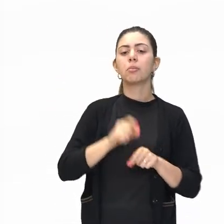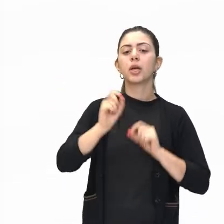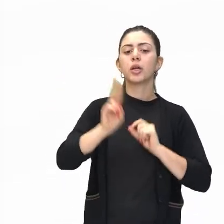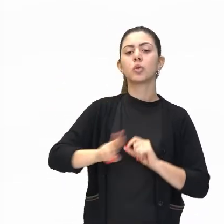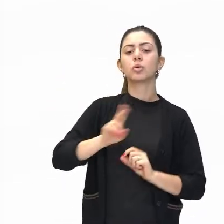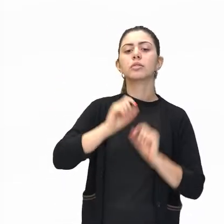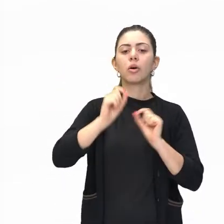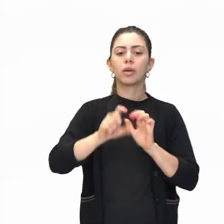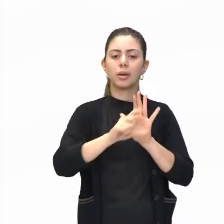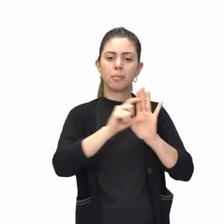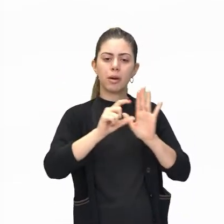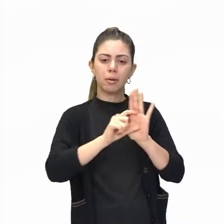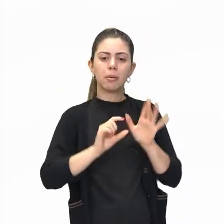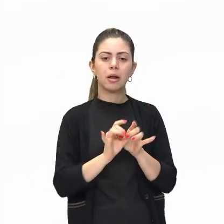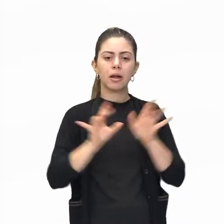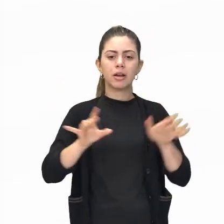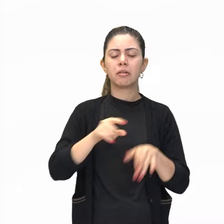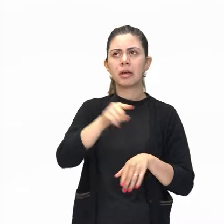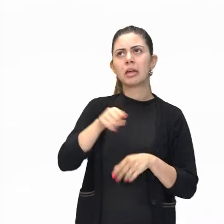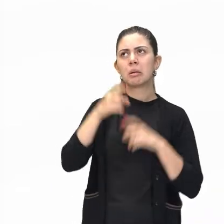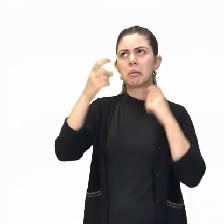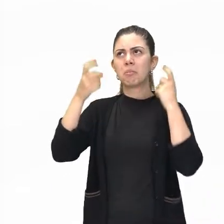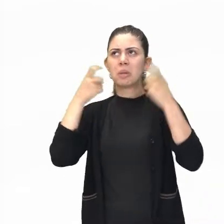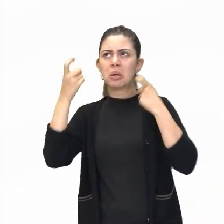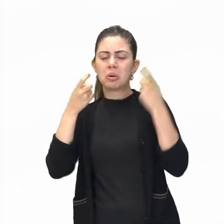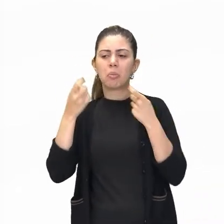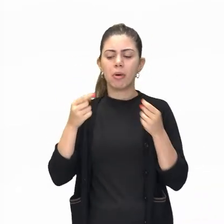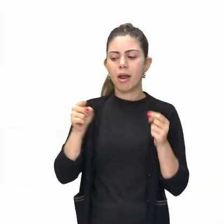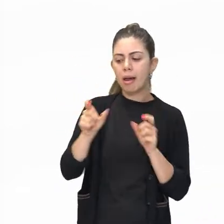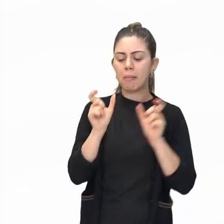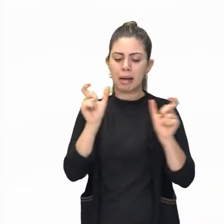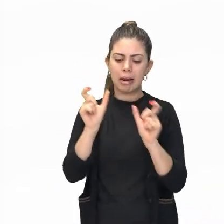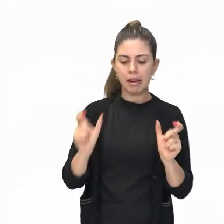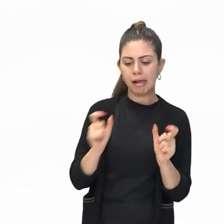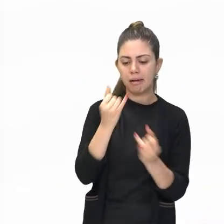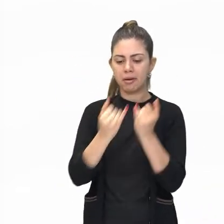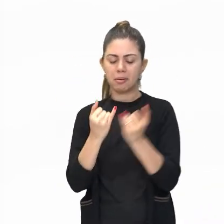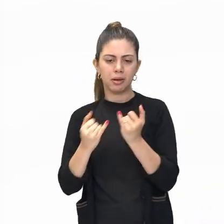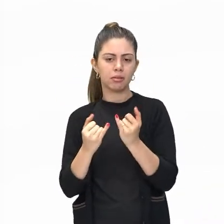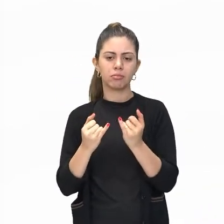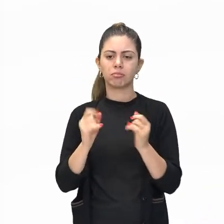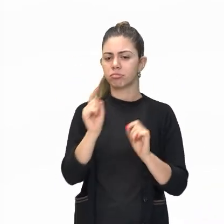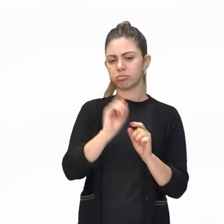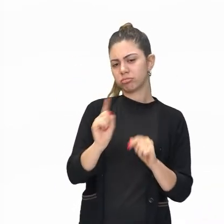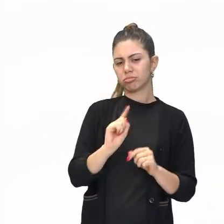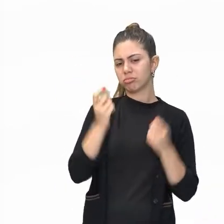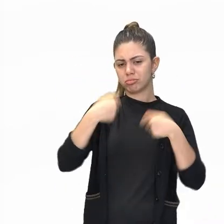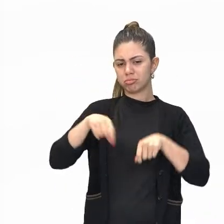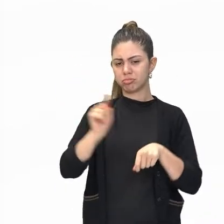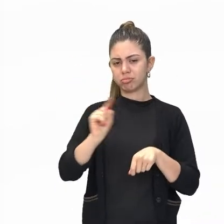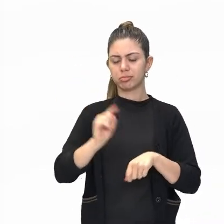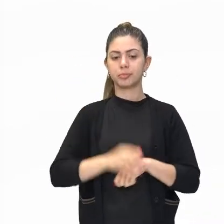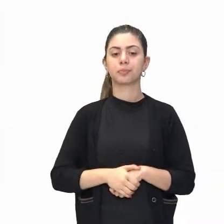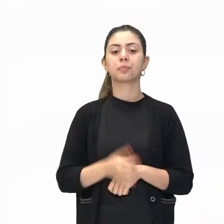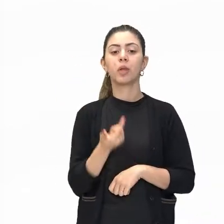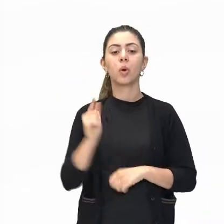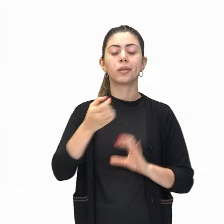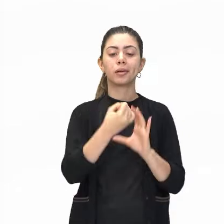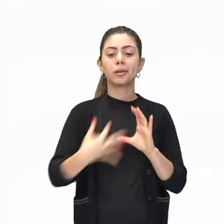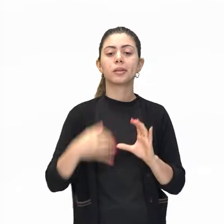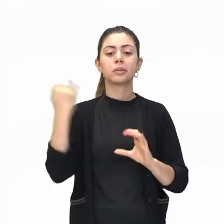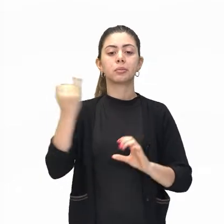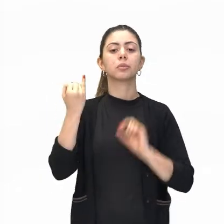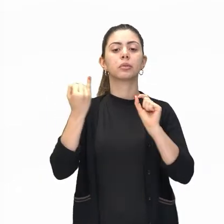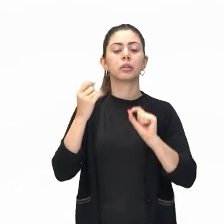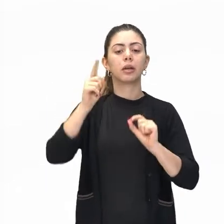versos brancos, que aí eles não vão se preocupar nem com a medida, né? E muito menos com rimas. Outra coisa